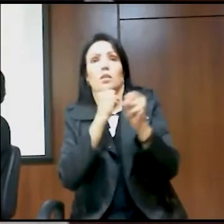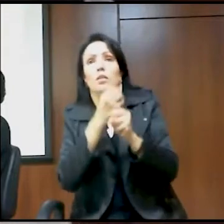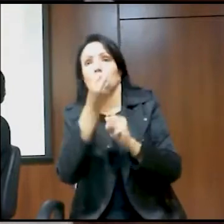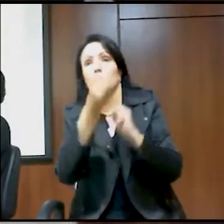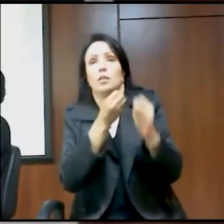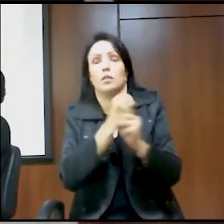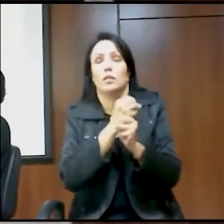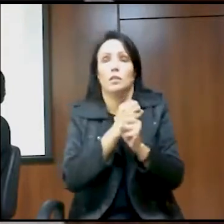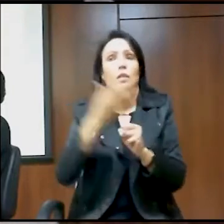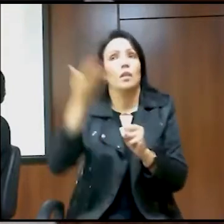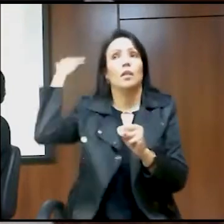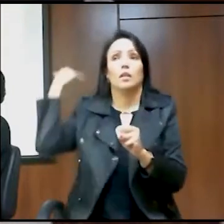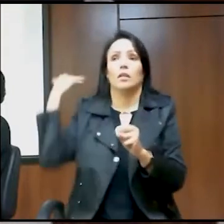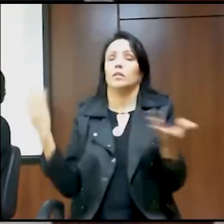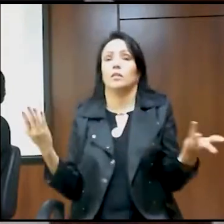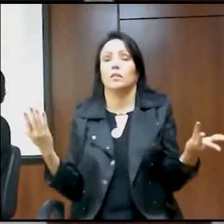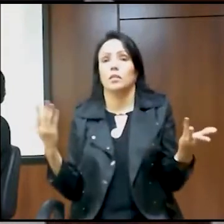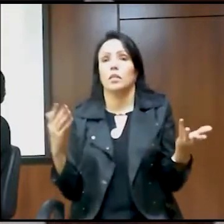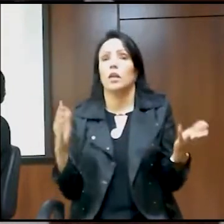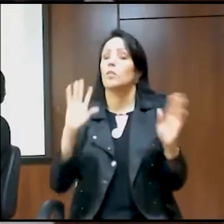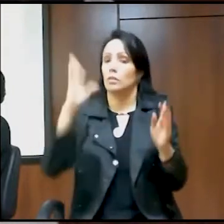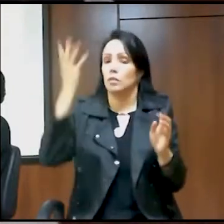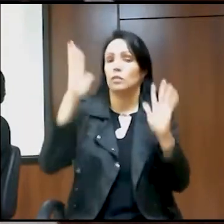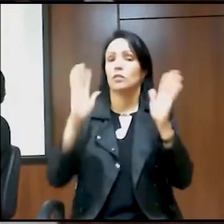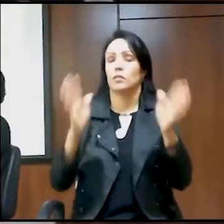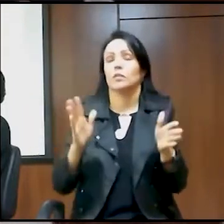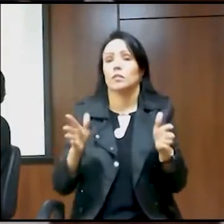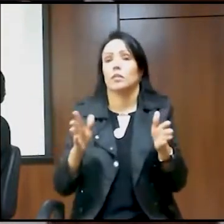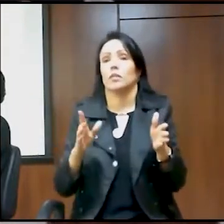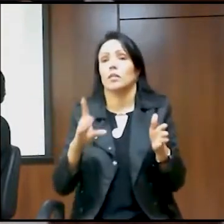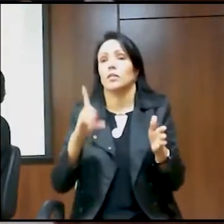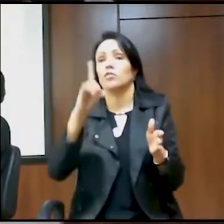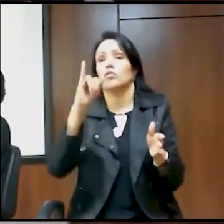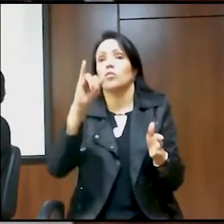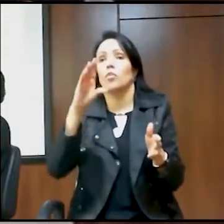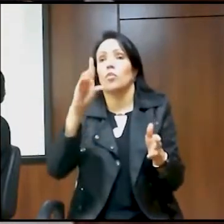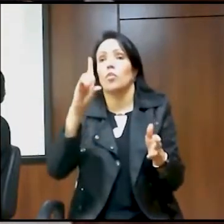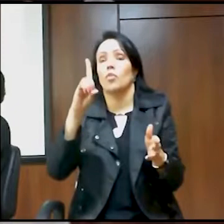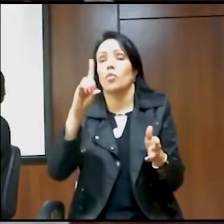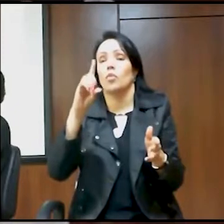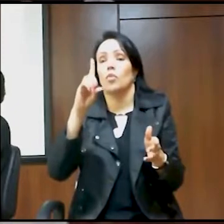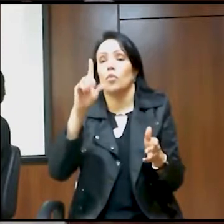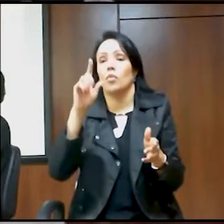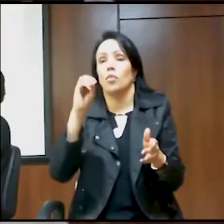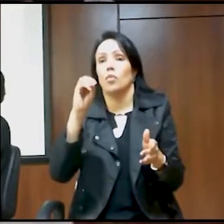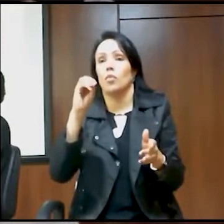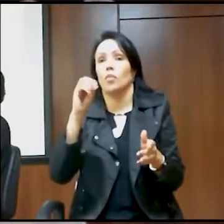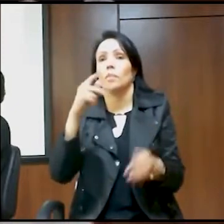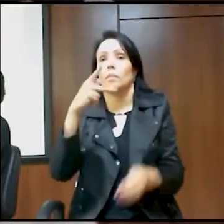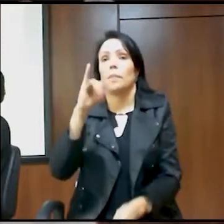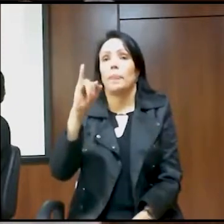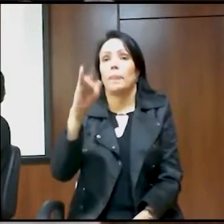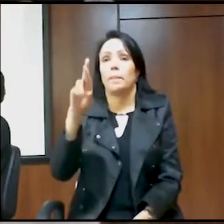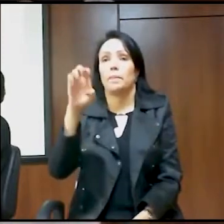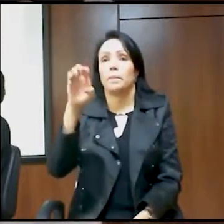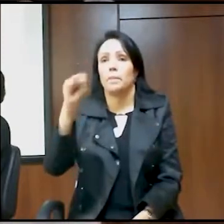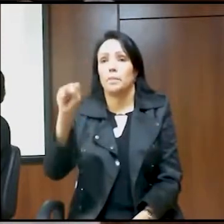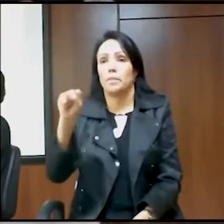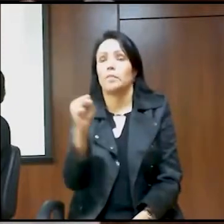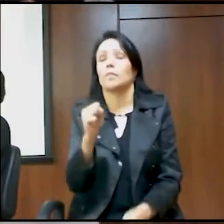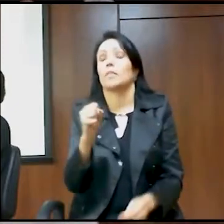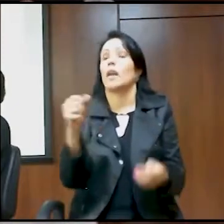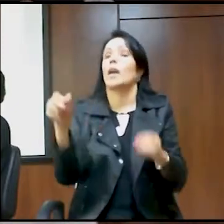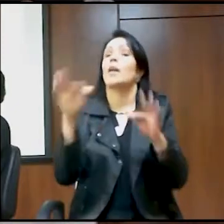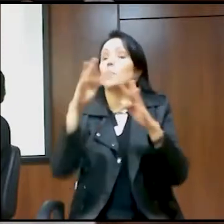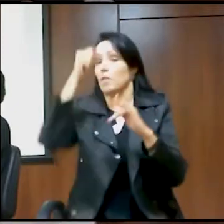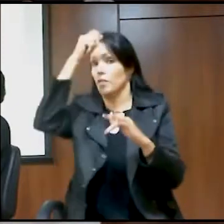atrás. Foi o que aconteceu, por exemplo, na comunidade de Diogo Pires, na zona oeste de São Paulo, que a prefeitura cadastrou as famílias